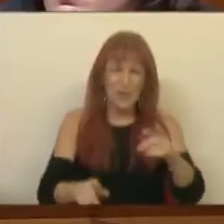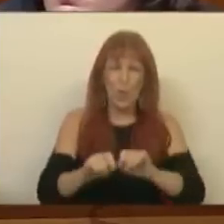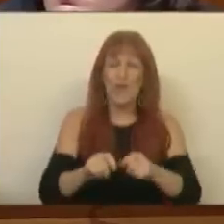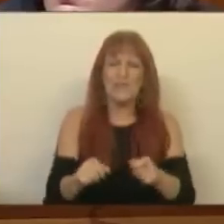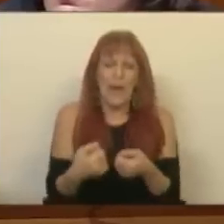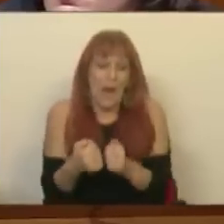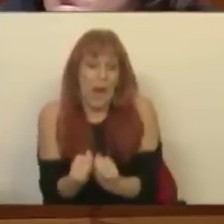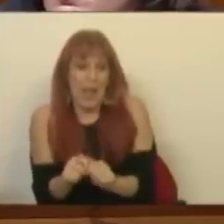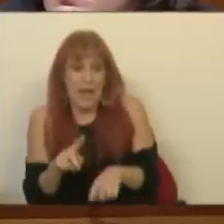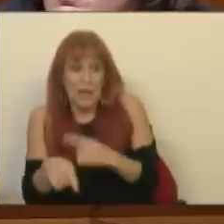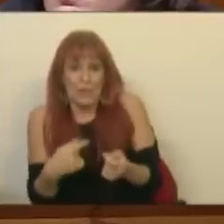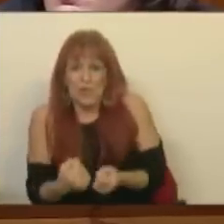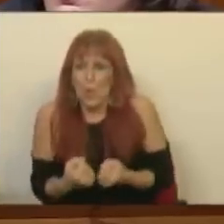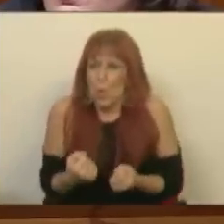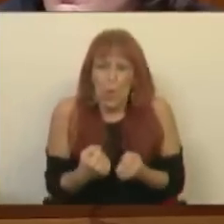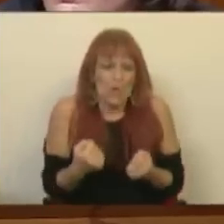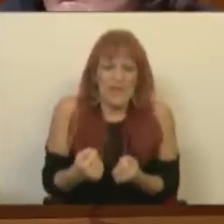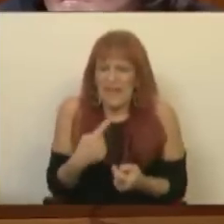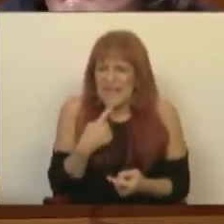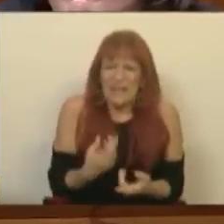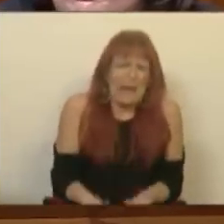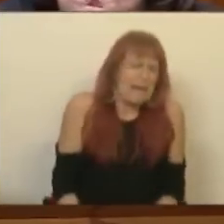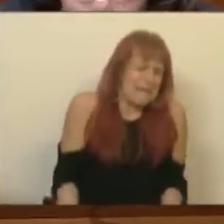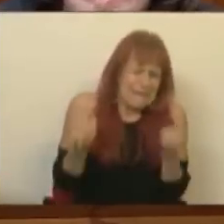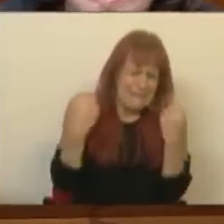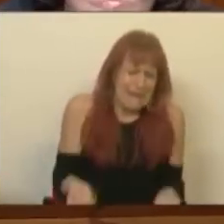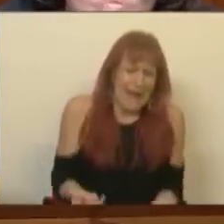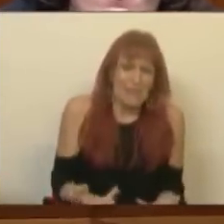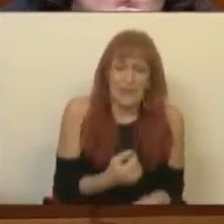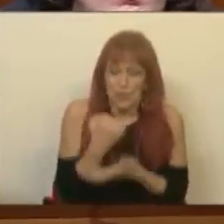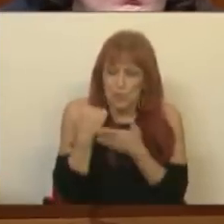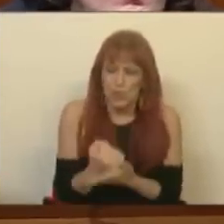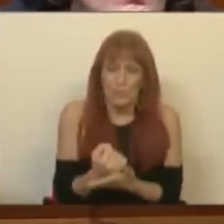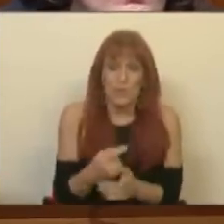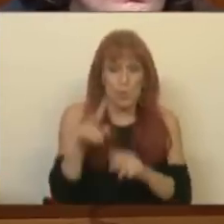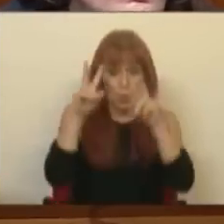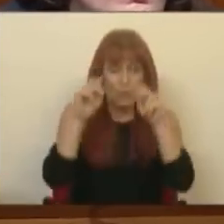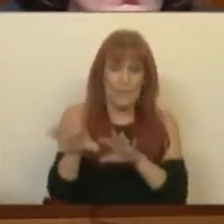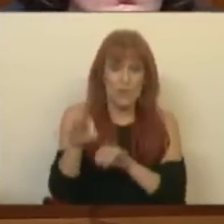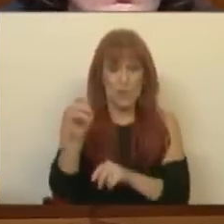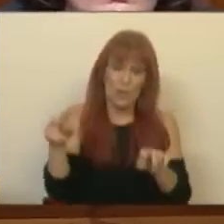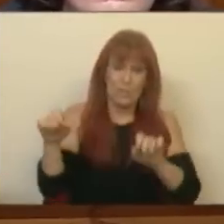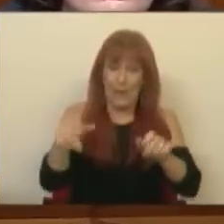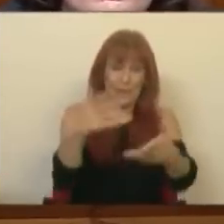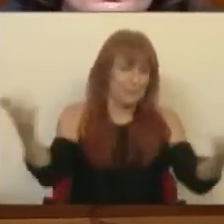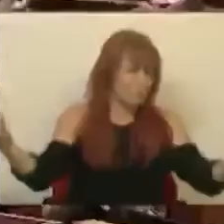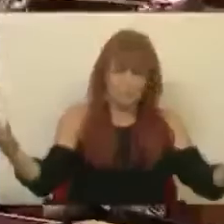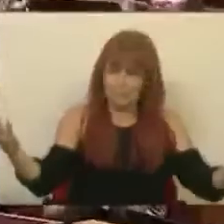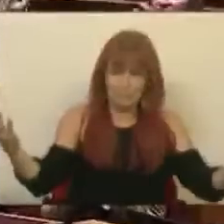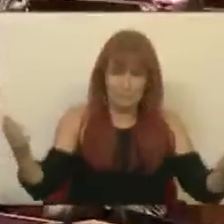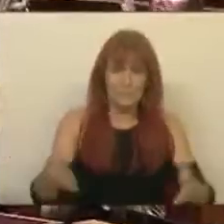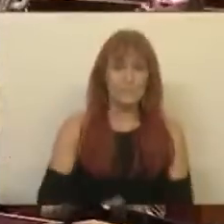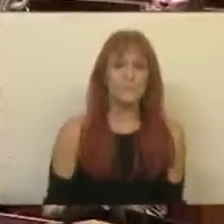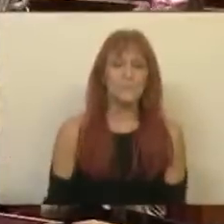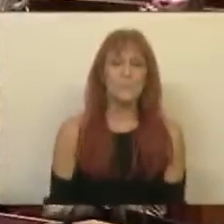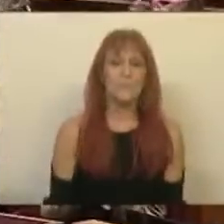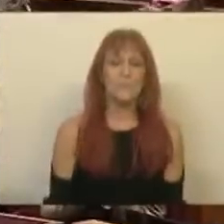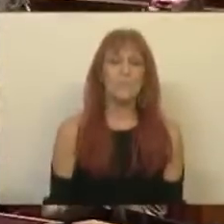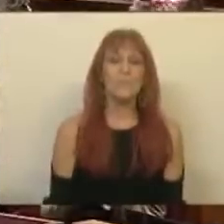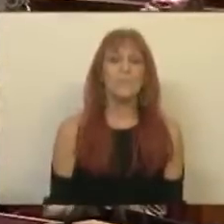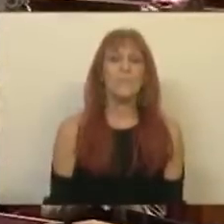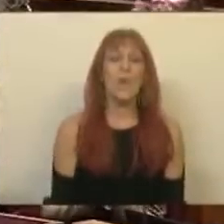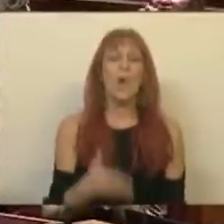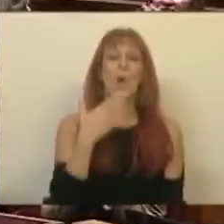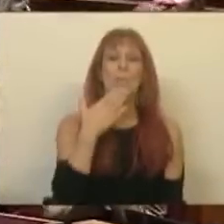como Refúgio depois não ser capaz de dizer nada de sustentável sobre o tema que escolhe Muito